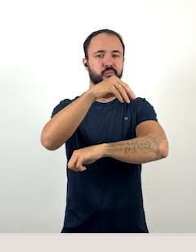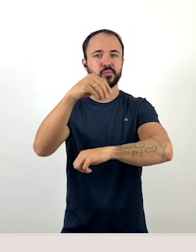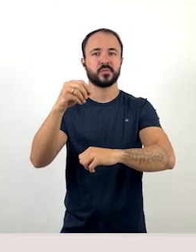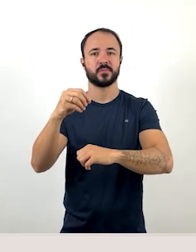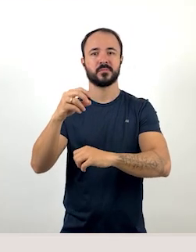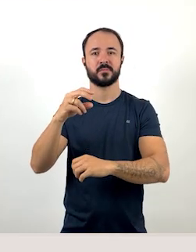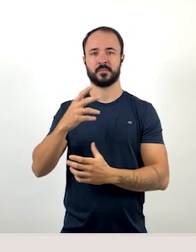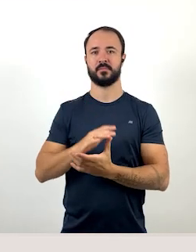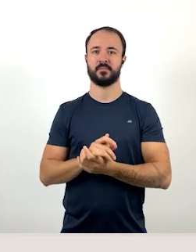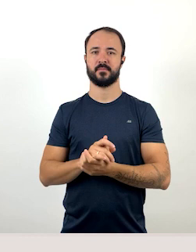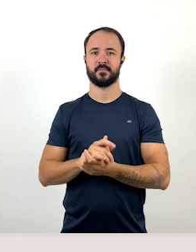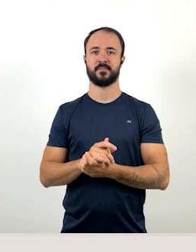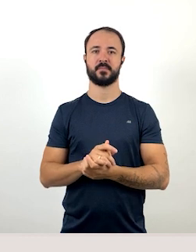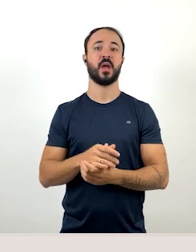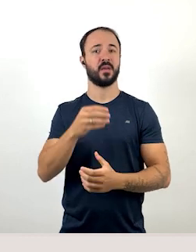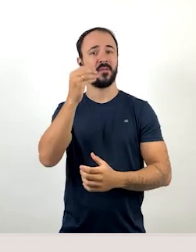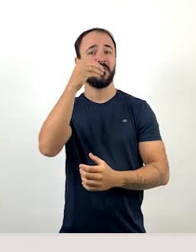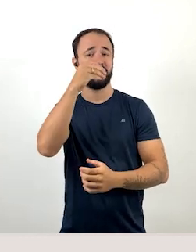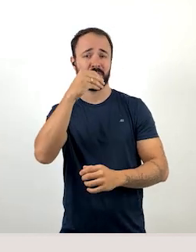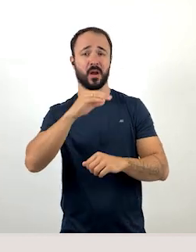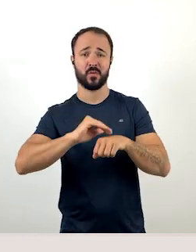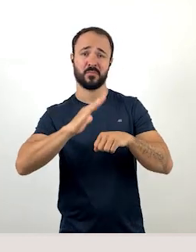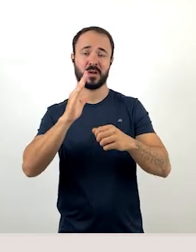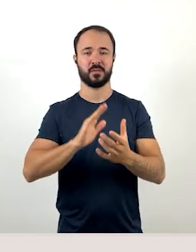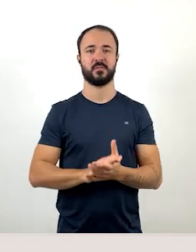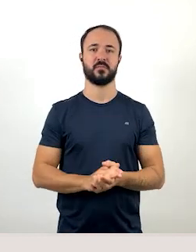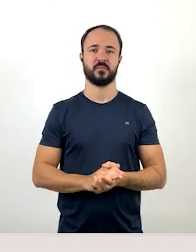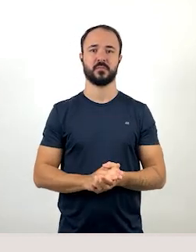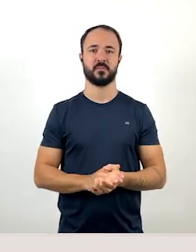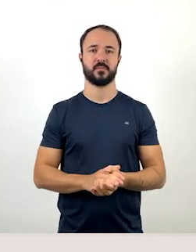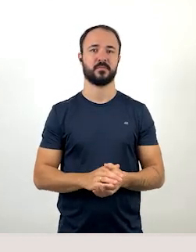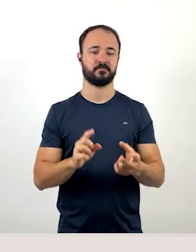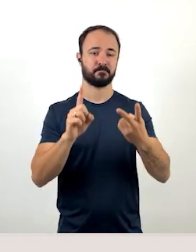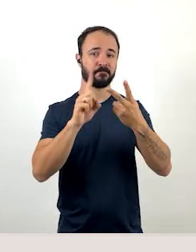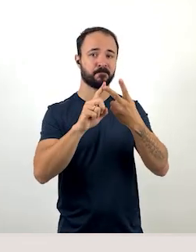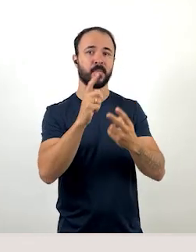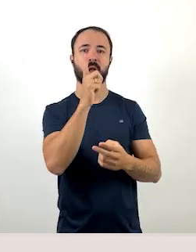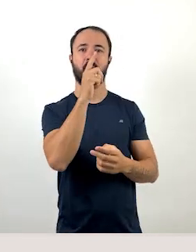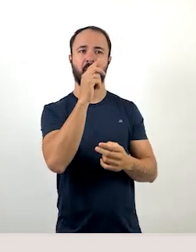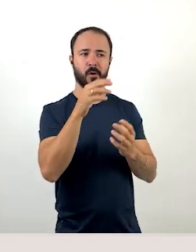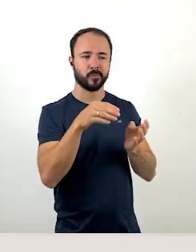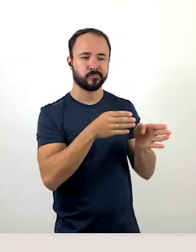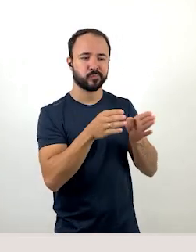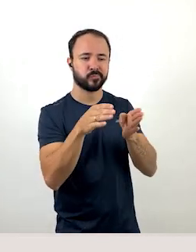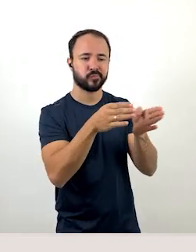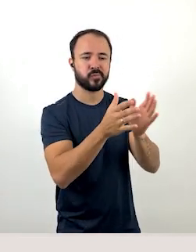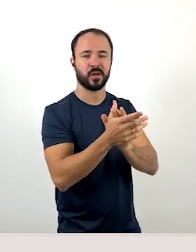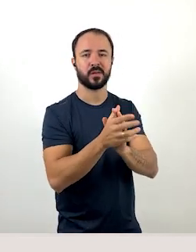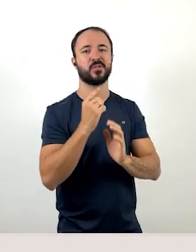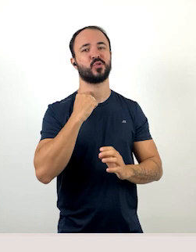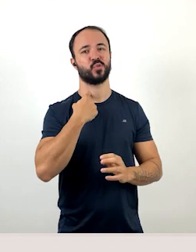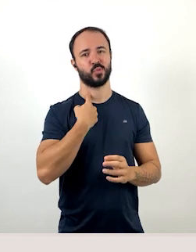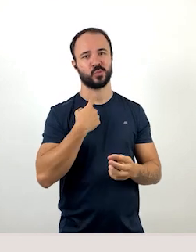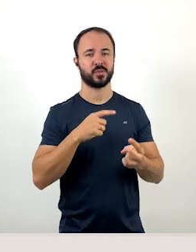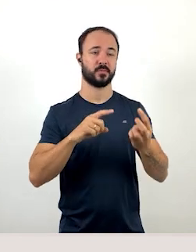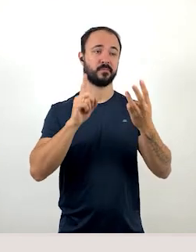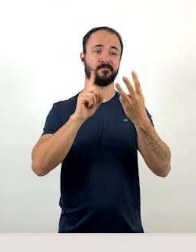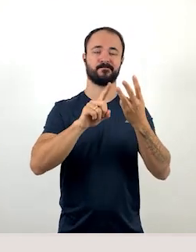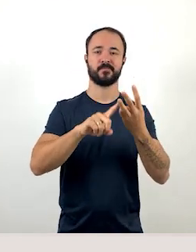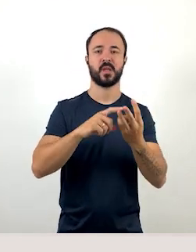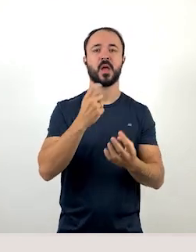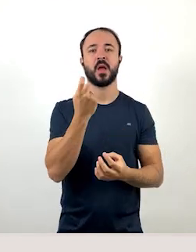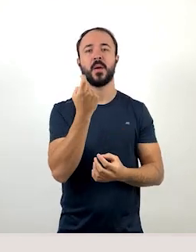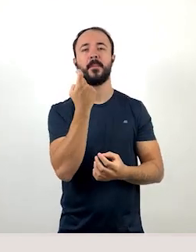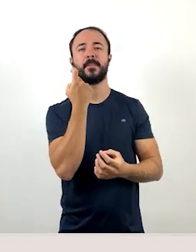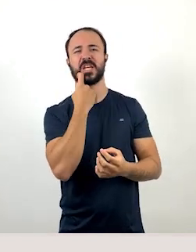de nutrientes e a redução da fertilidade. Águas subterrâneas contaminadas, morte de